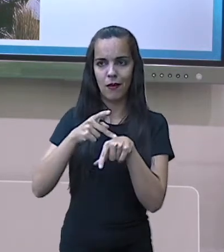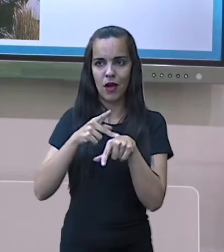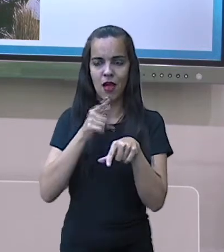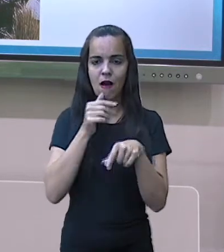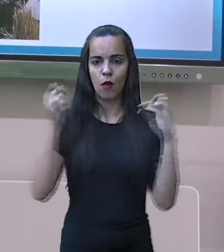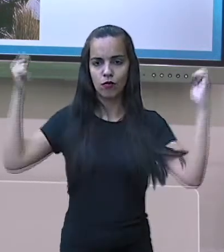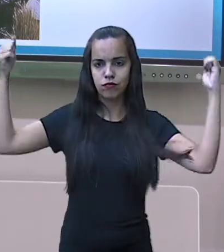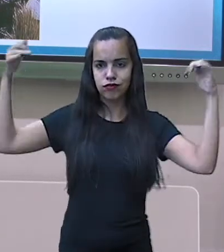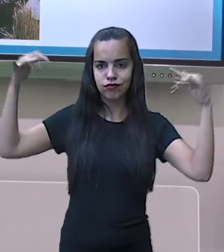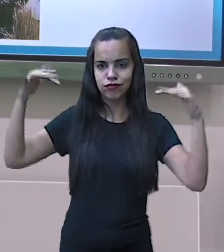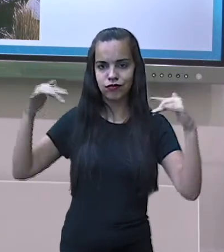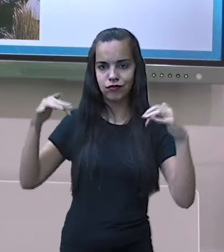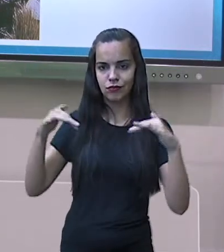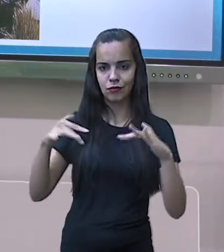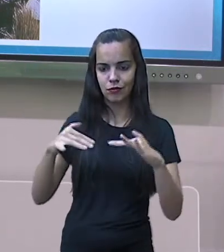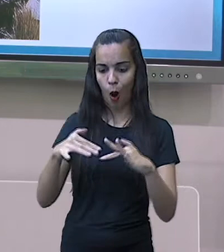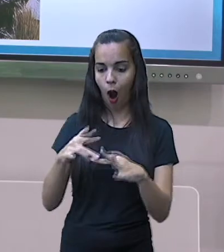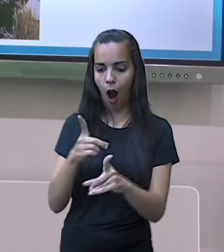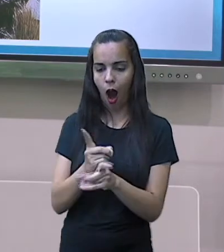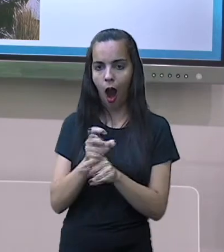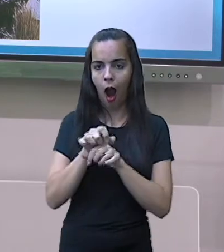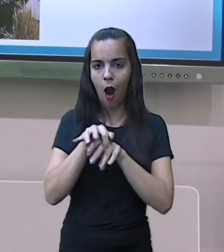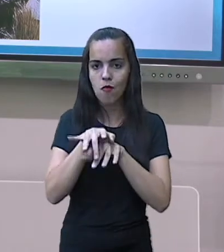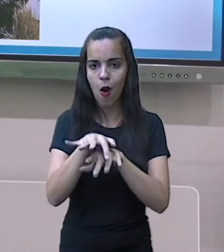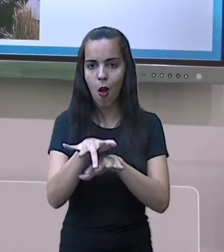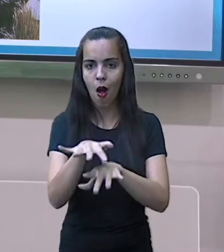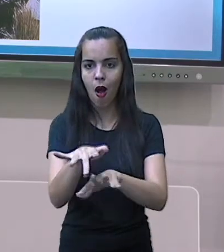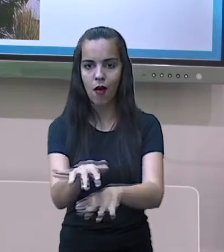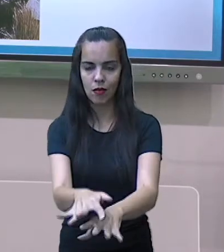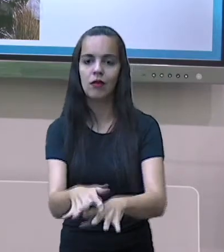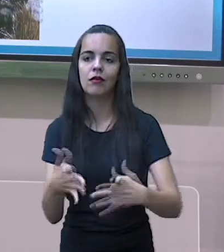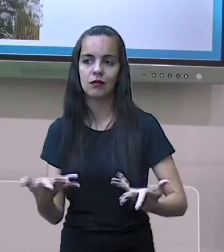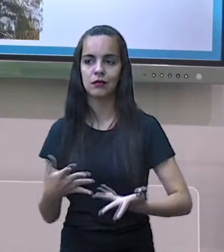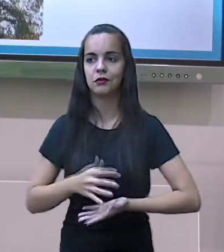aí que vai dar o nome de Rio Amazonas.